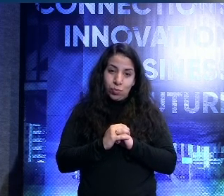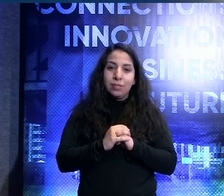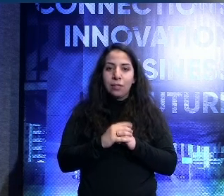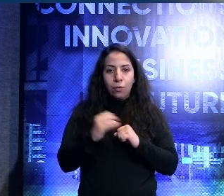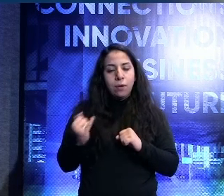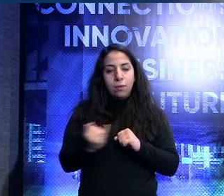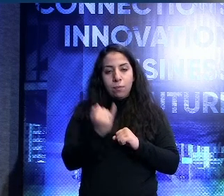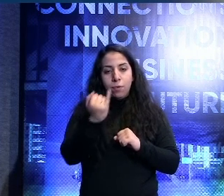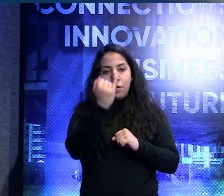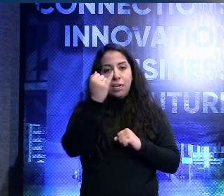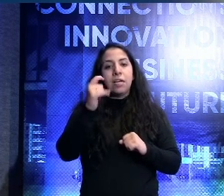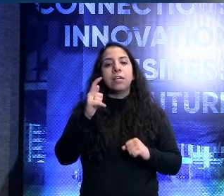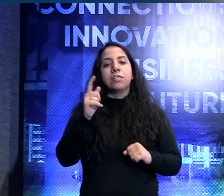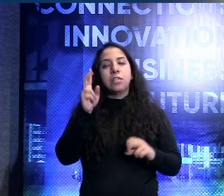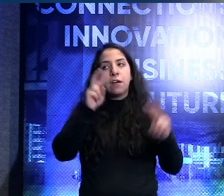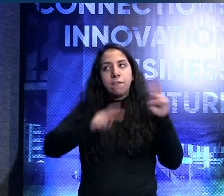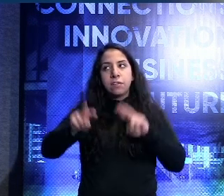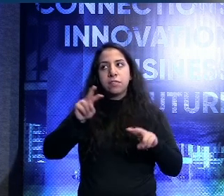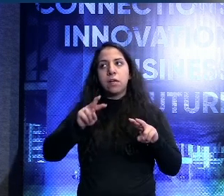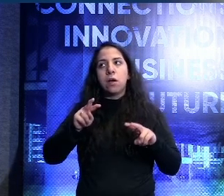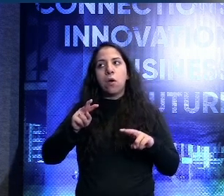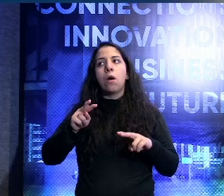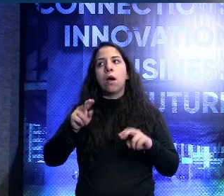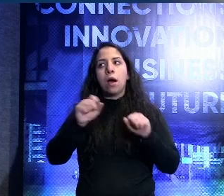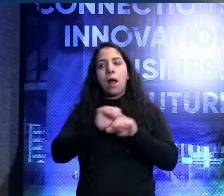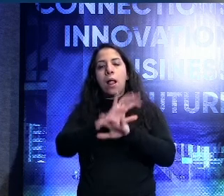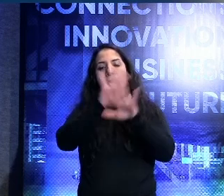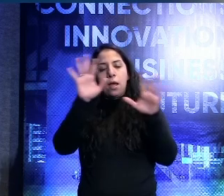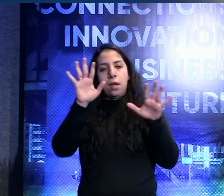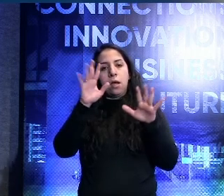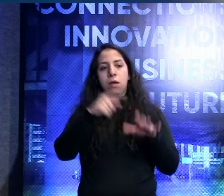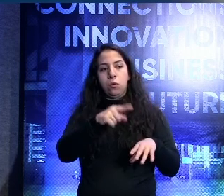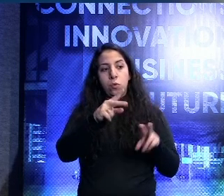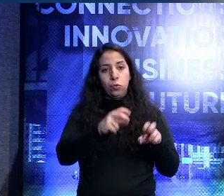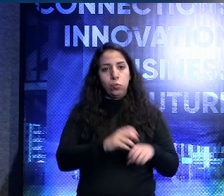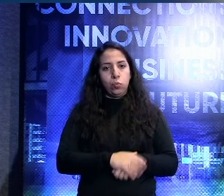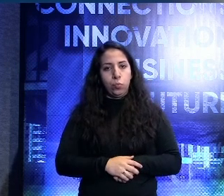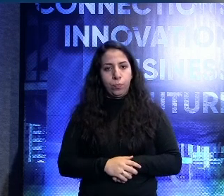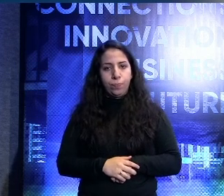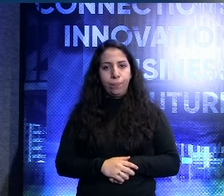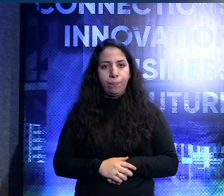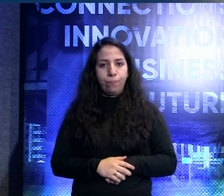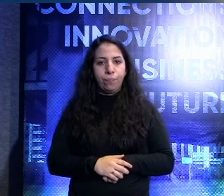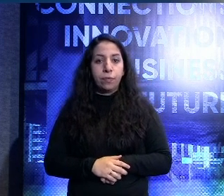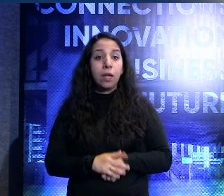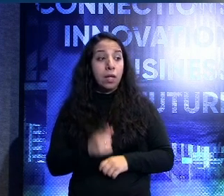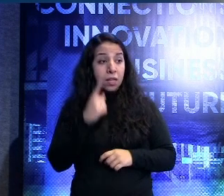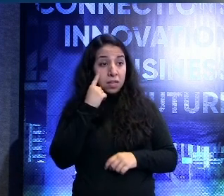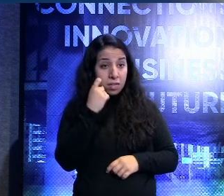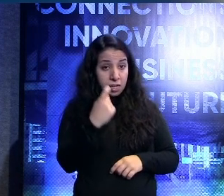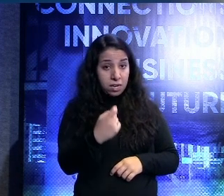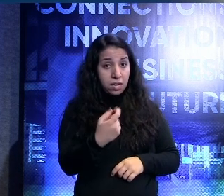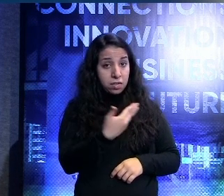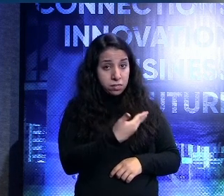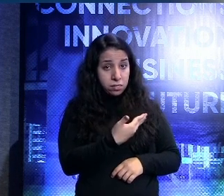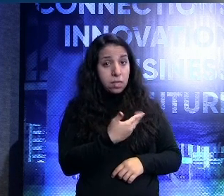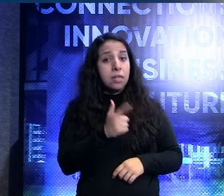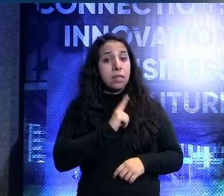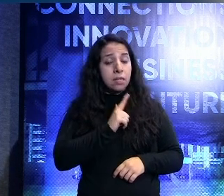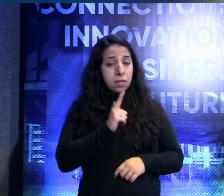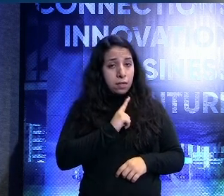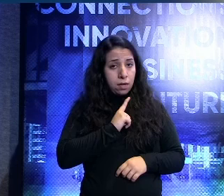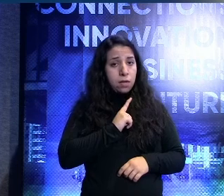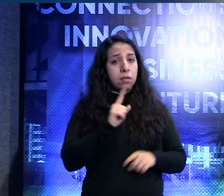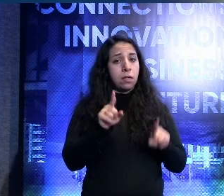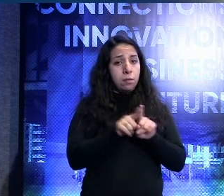ter visão, né? Tem que ter muita clareza sobre isso. Para quem tem interesse, tem esse workshop da firma. Vocês